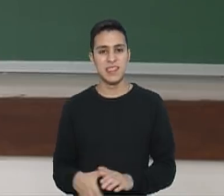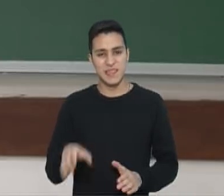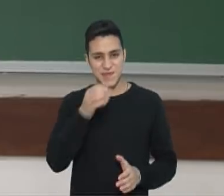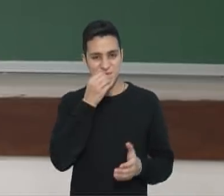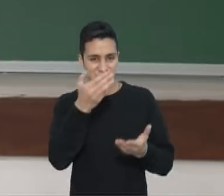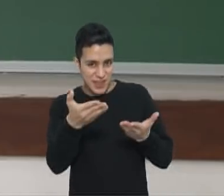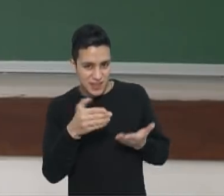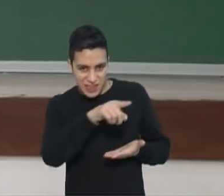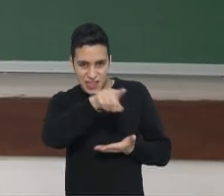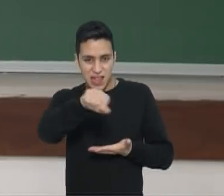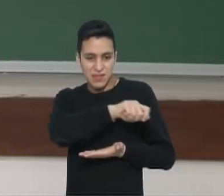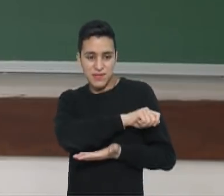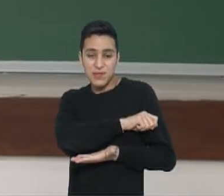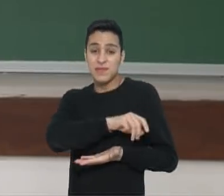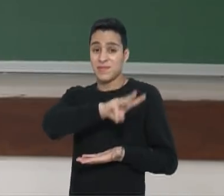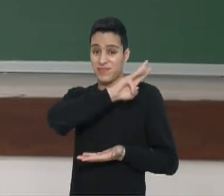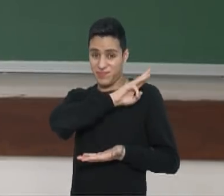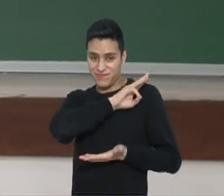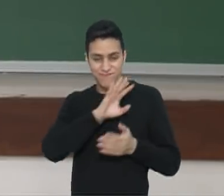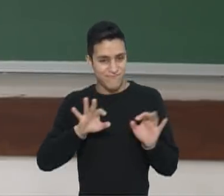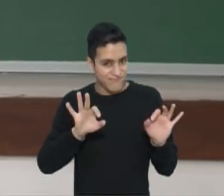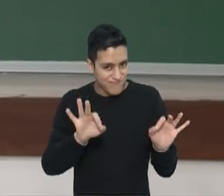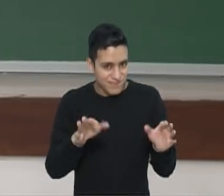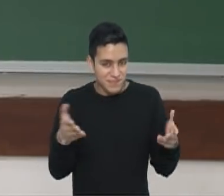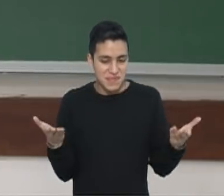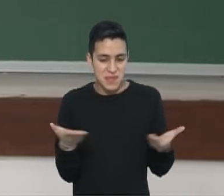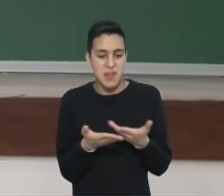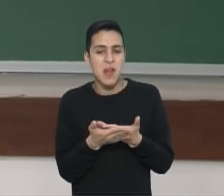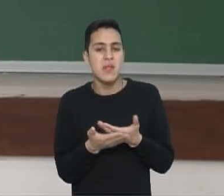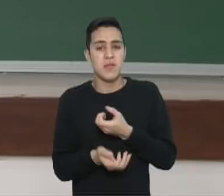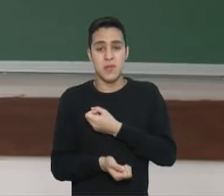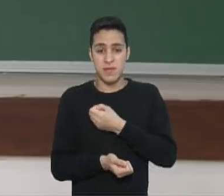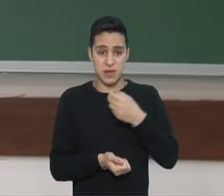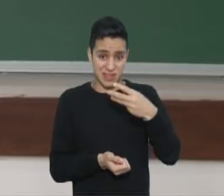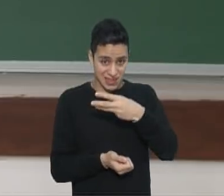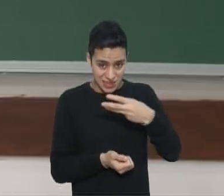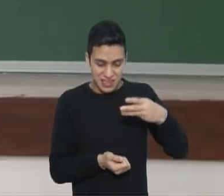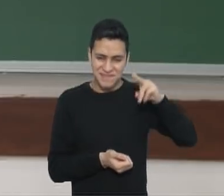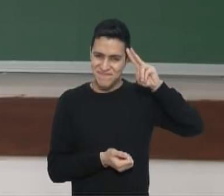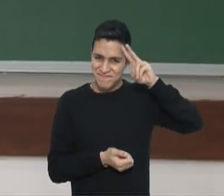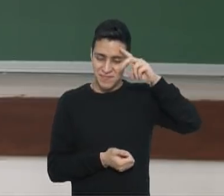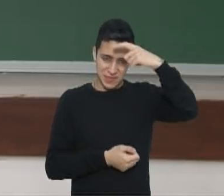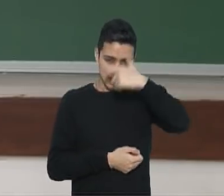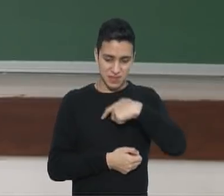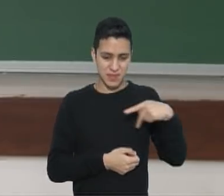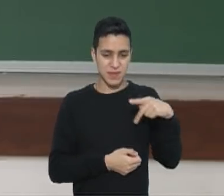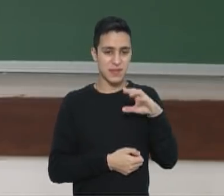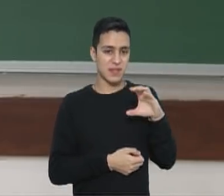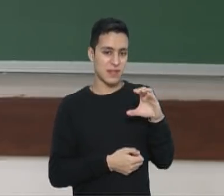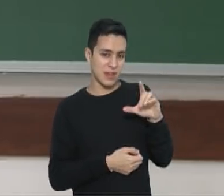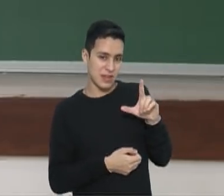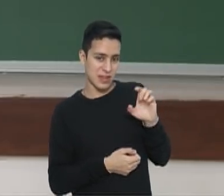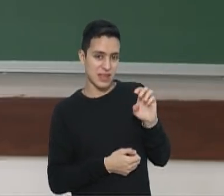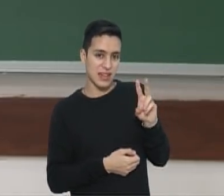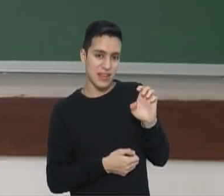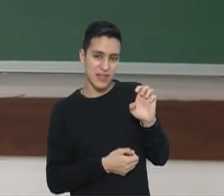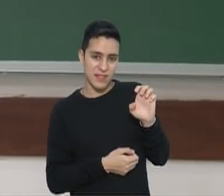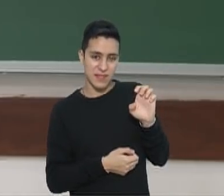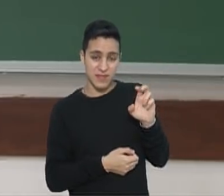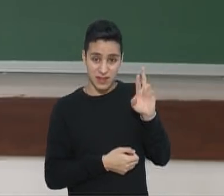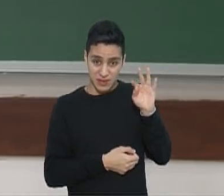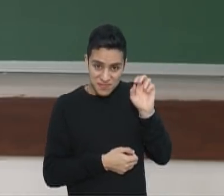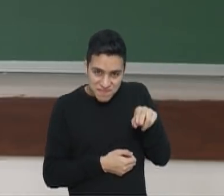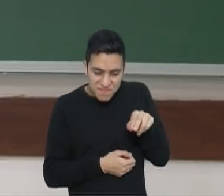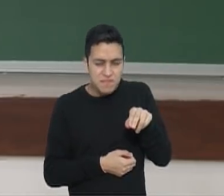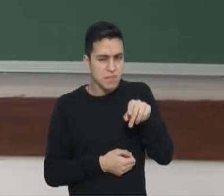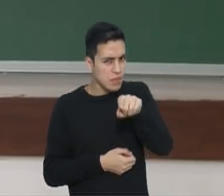Bem-vindos, alunos da terceira série do ensino médio. Esta é a aula número 33 de História e eu sou o professor Cleverton. Não se esqueça, você está